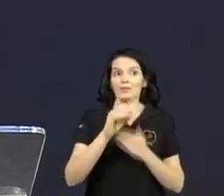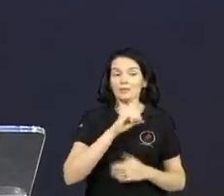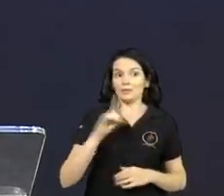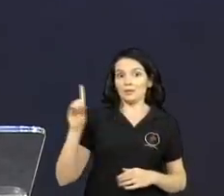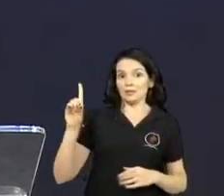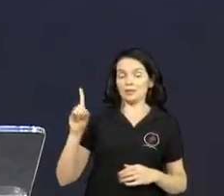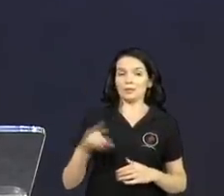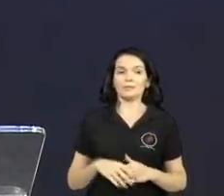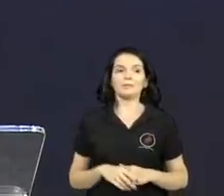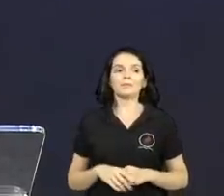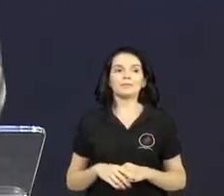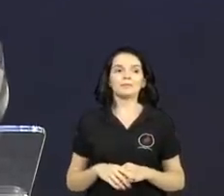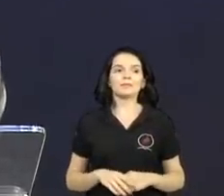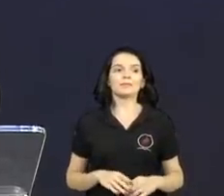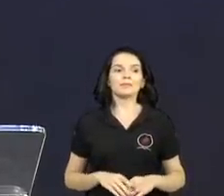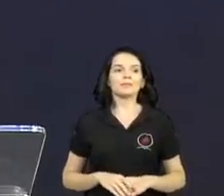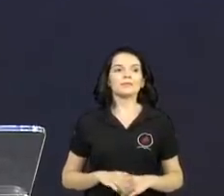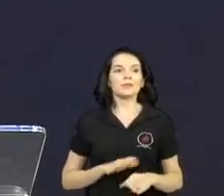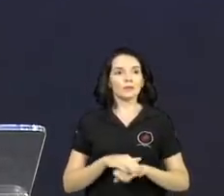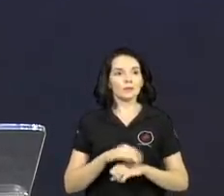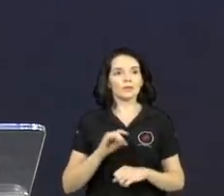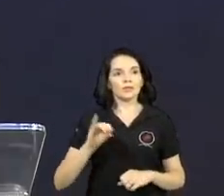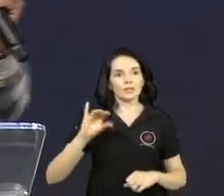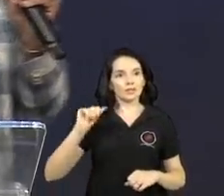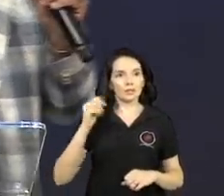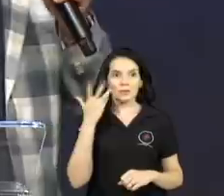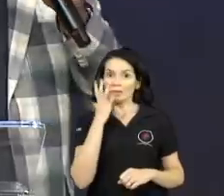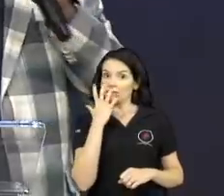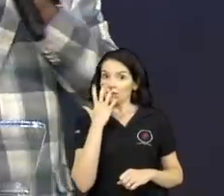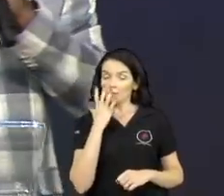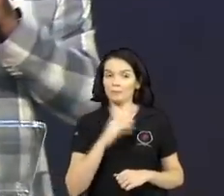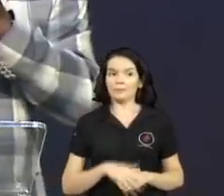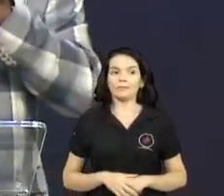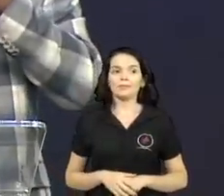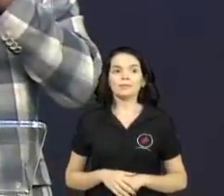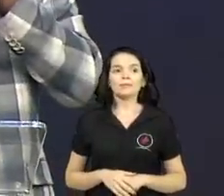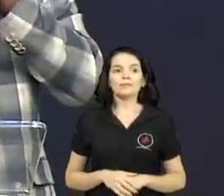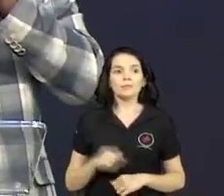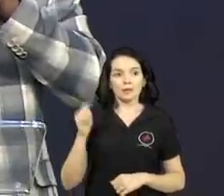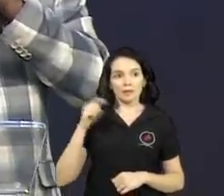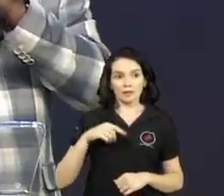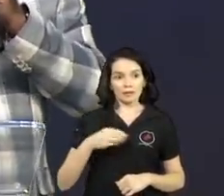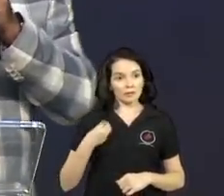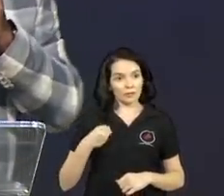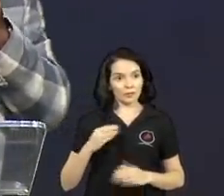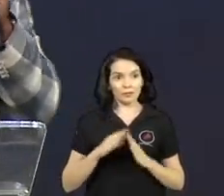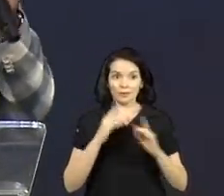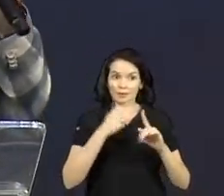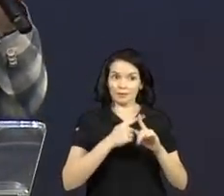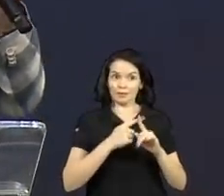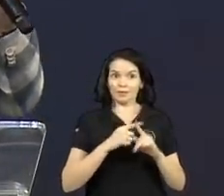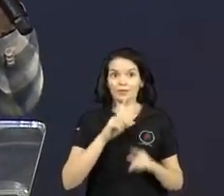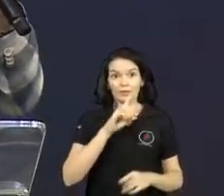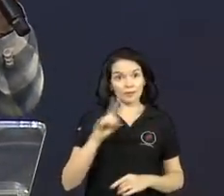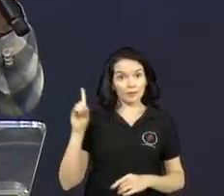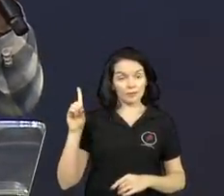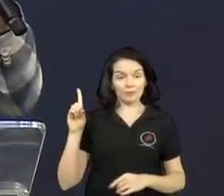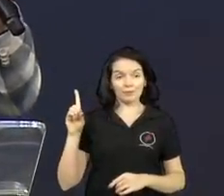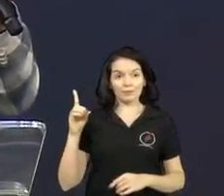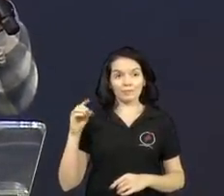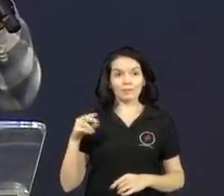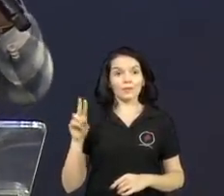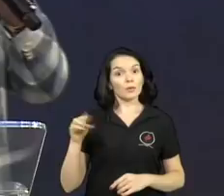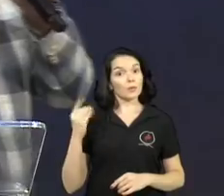nesses dias chamados de carnaval, você está na casa de Deus, está parado aí na tua casa.